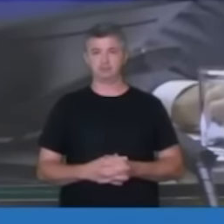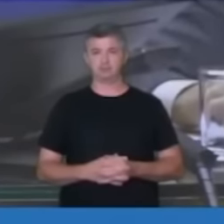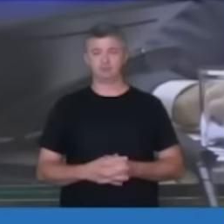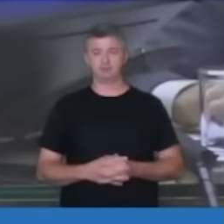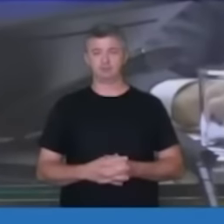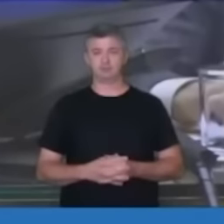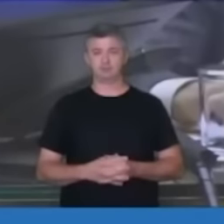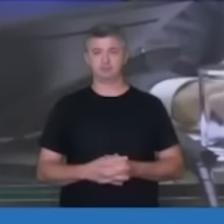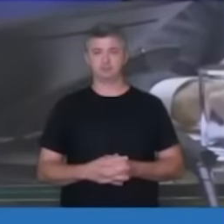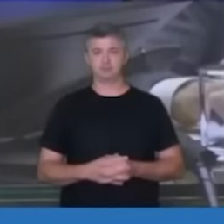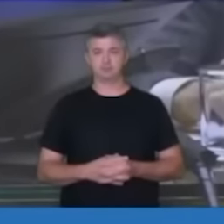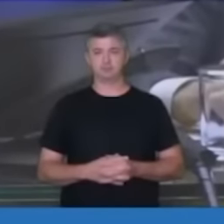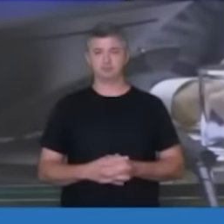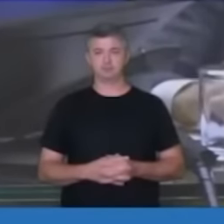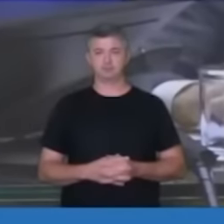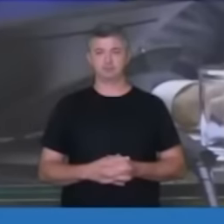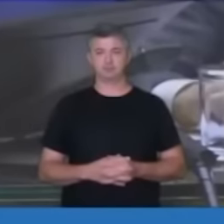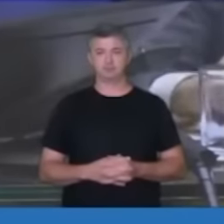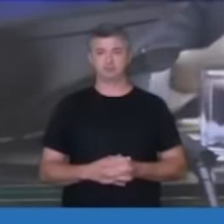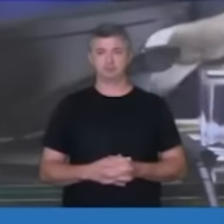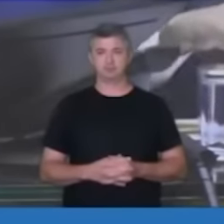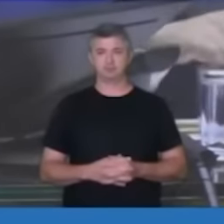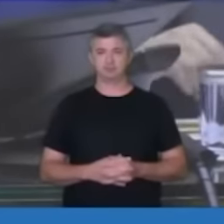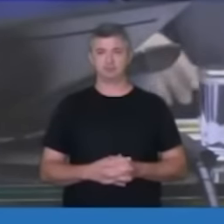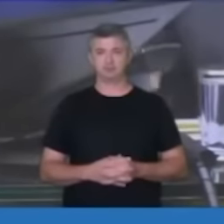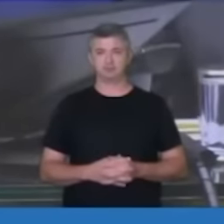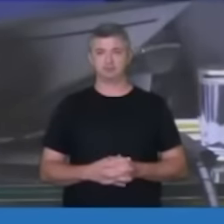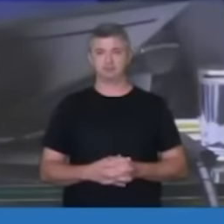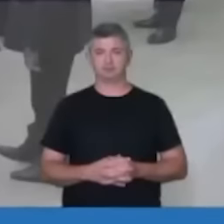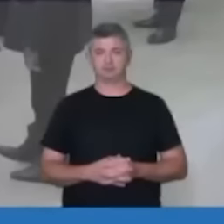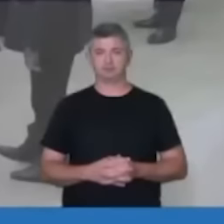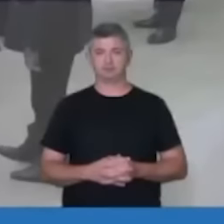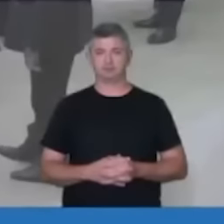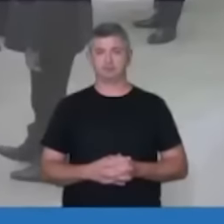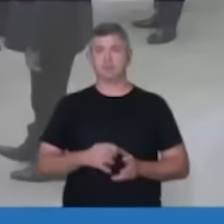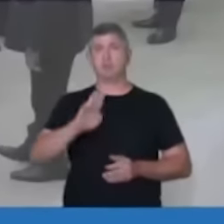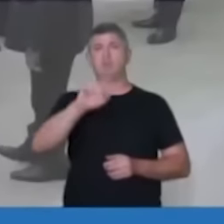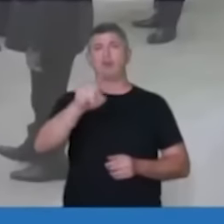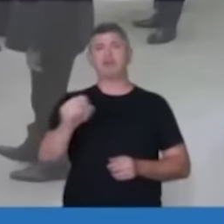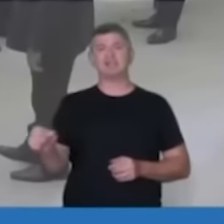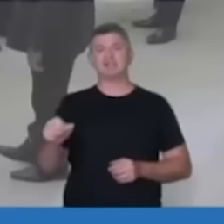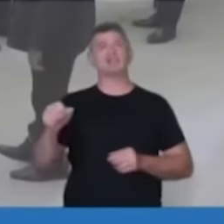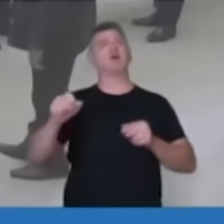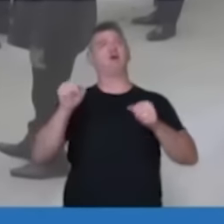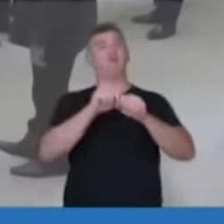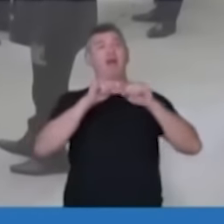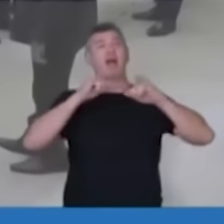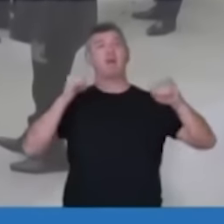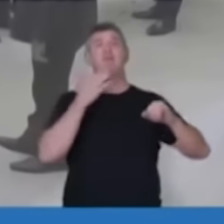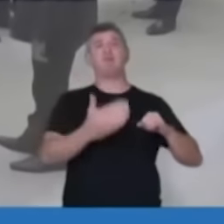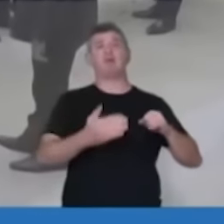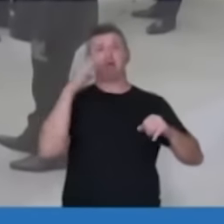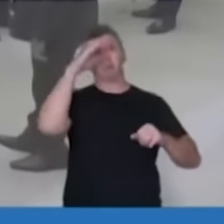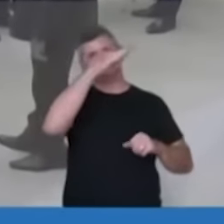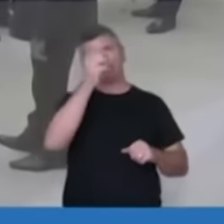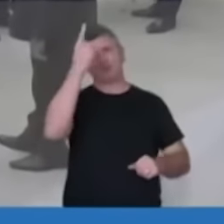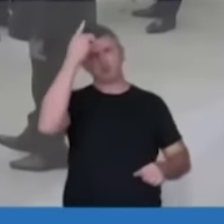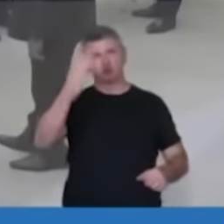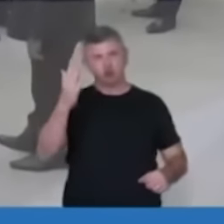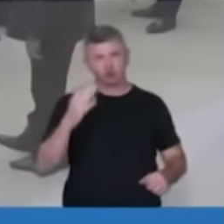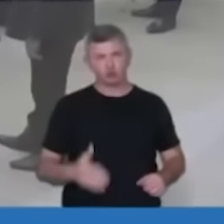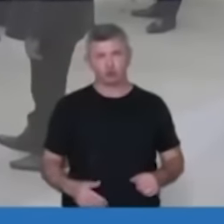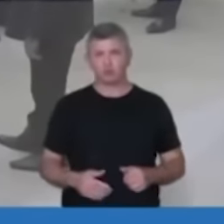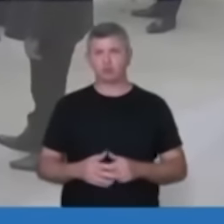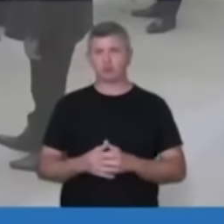fez campanha de bolsonaro pass a palavra nesse momento passa a palavra nesse momento a relatora da